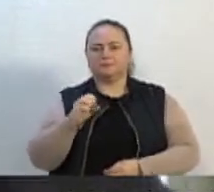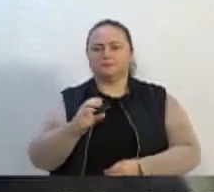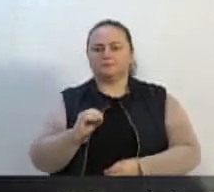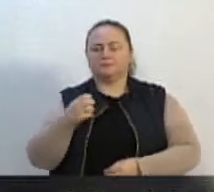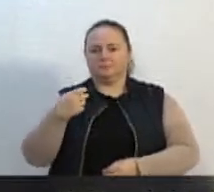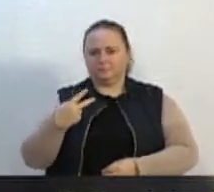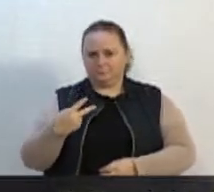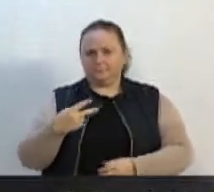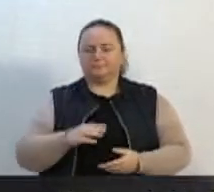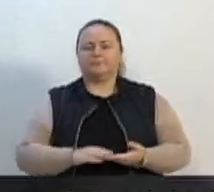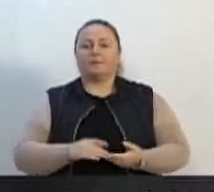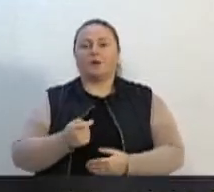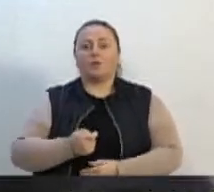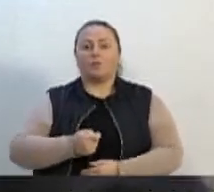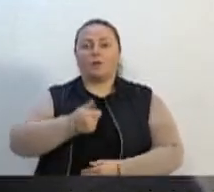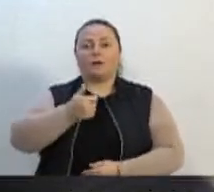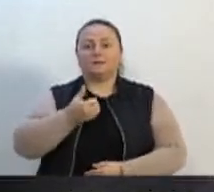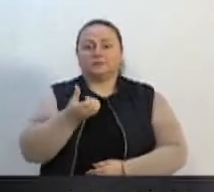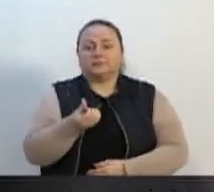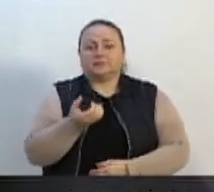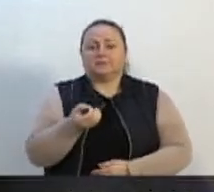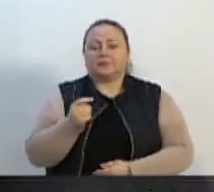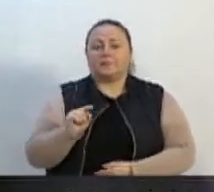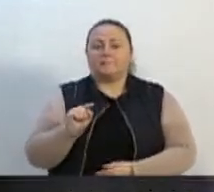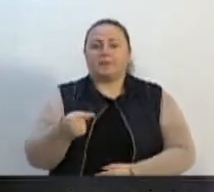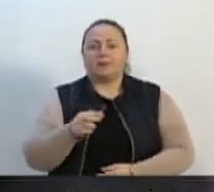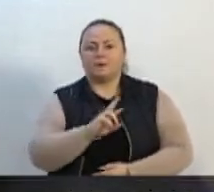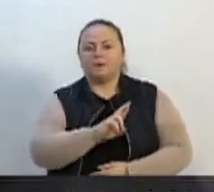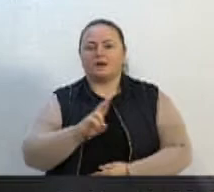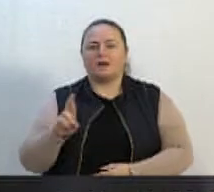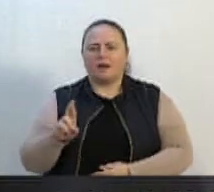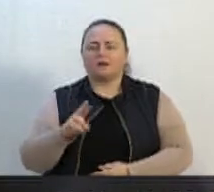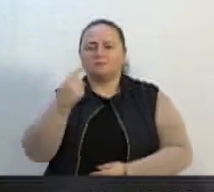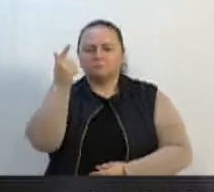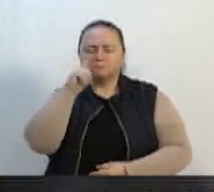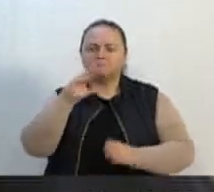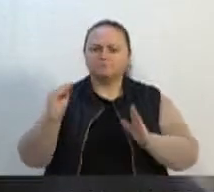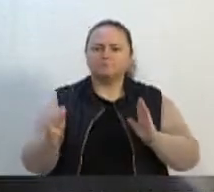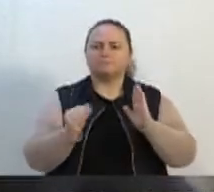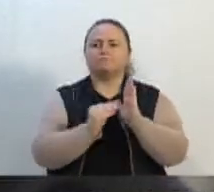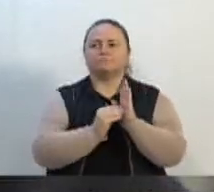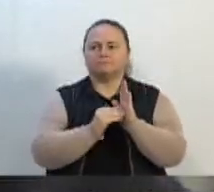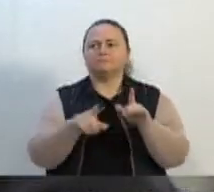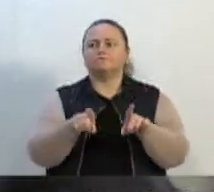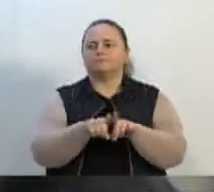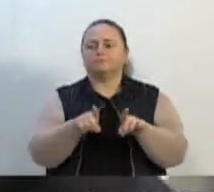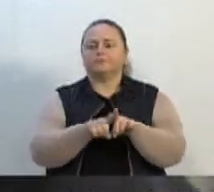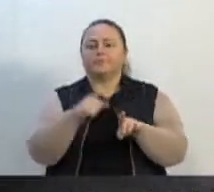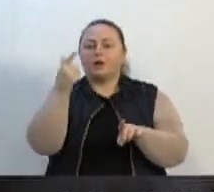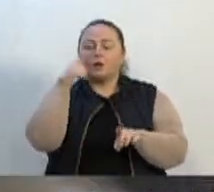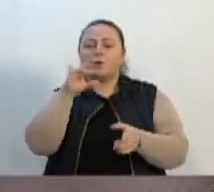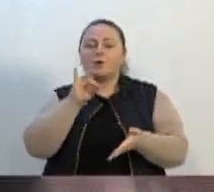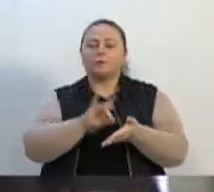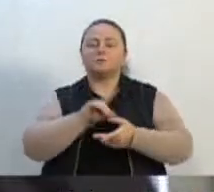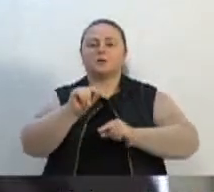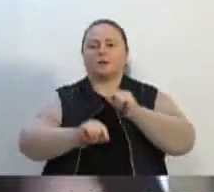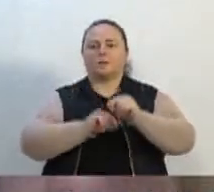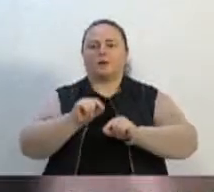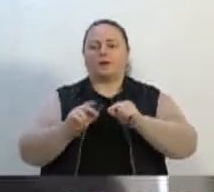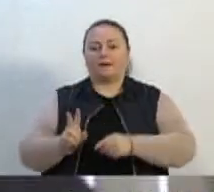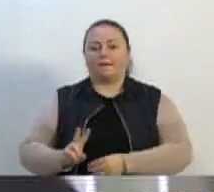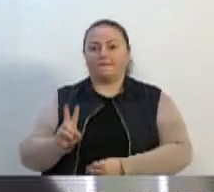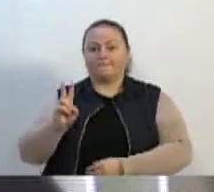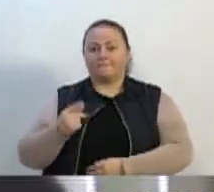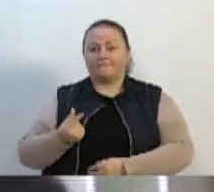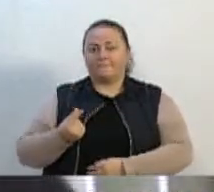quase R$ 60 mil. Eu, como vereador, fiz indicação também para que este valor seja revertido